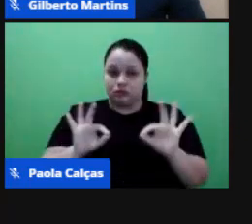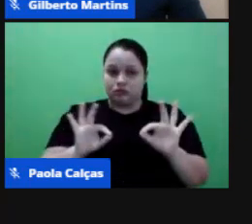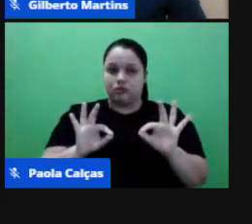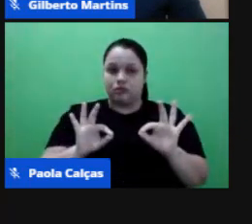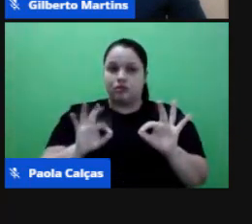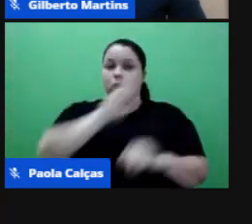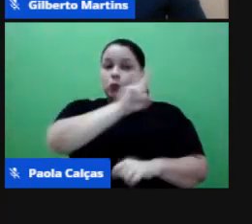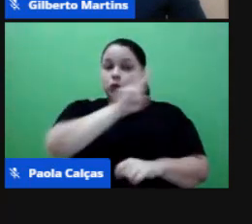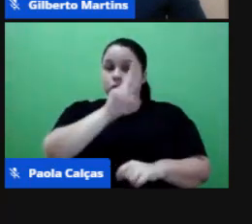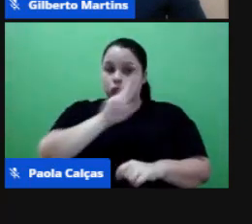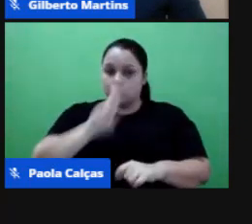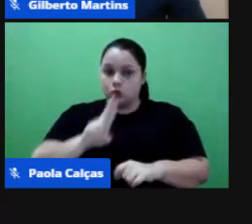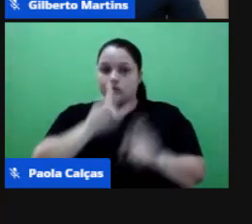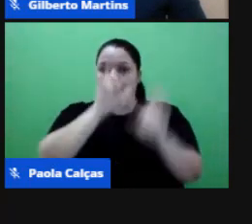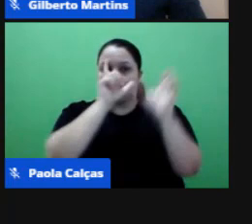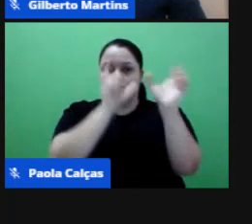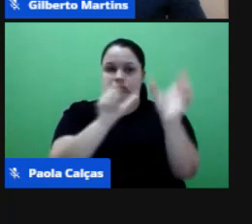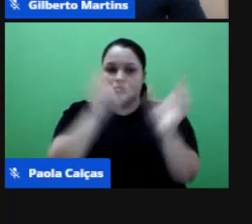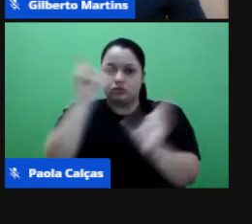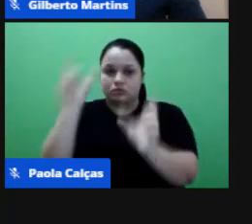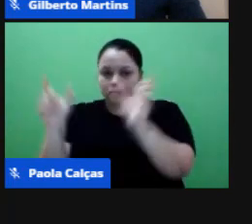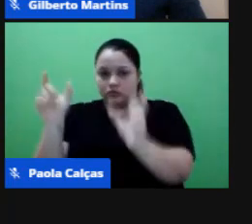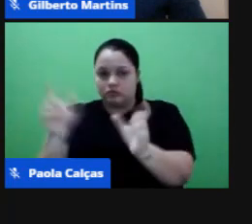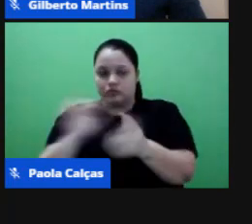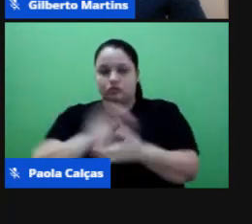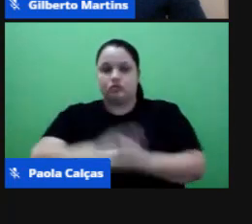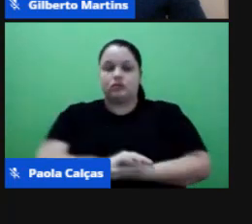certo? Essas nomenclaturas, elas